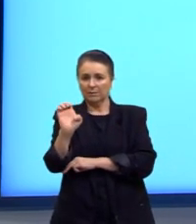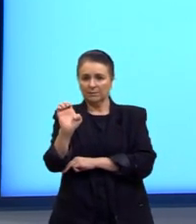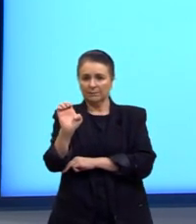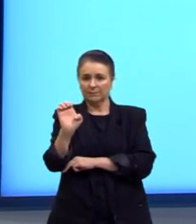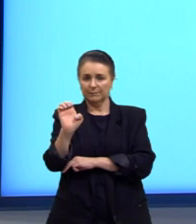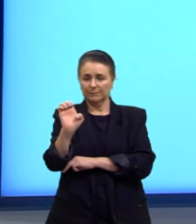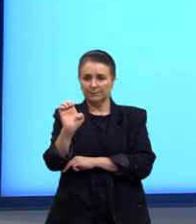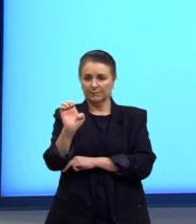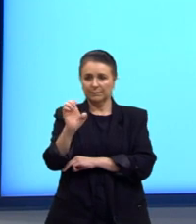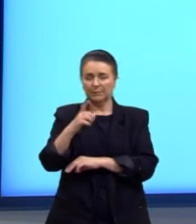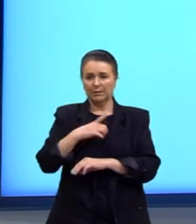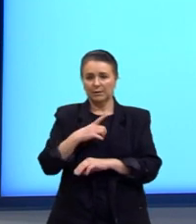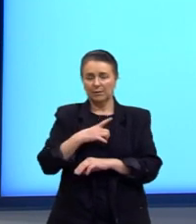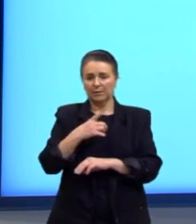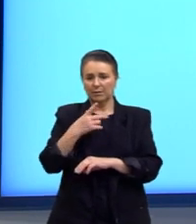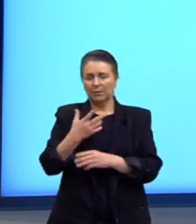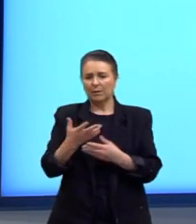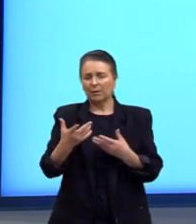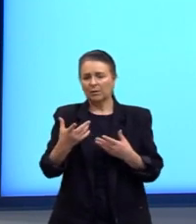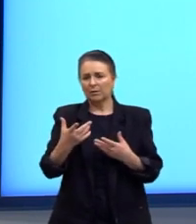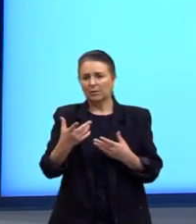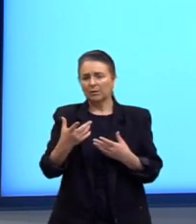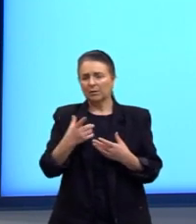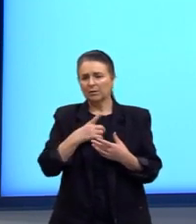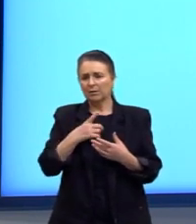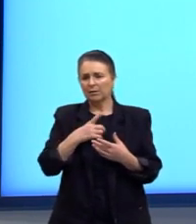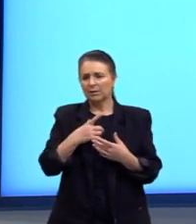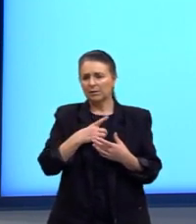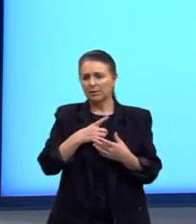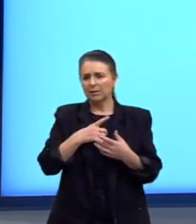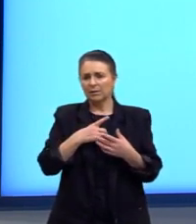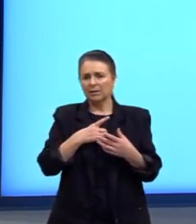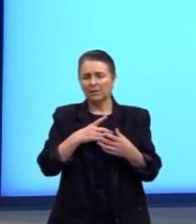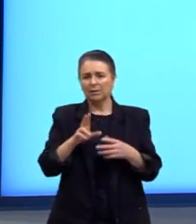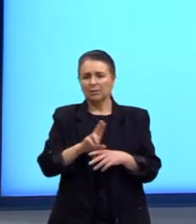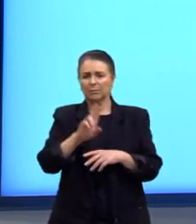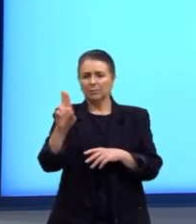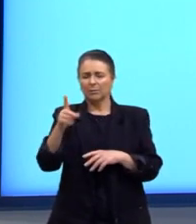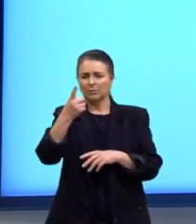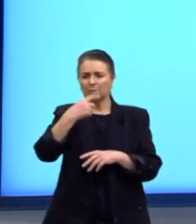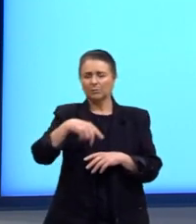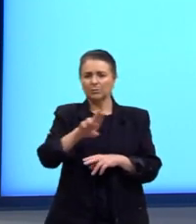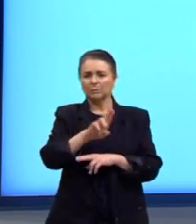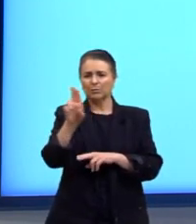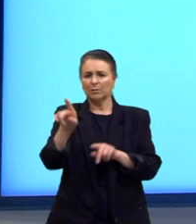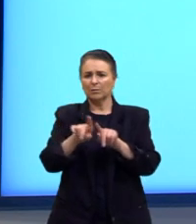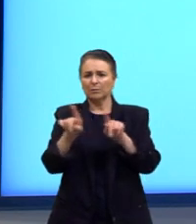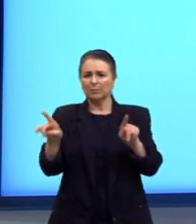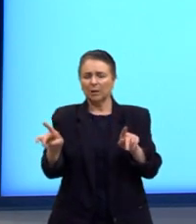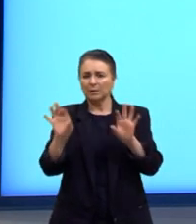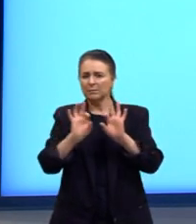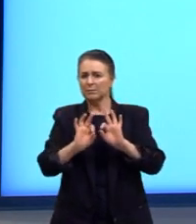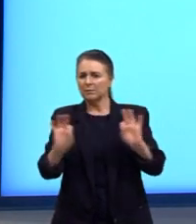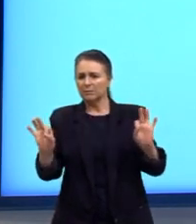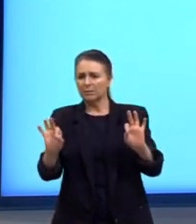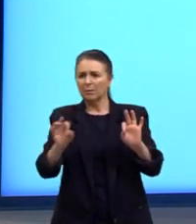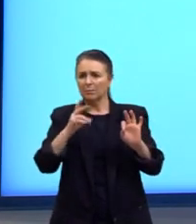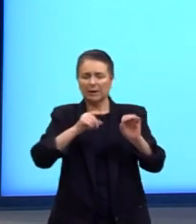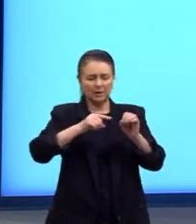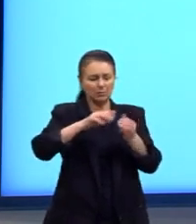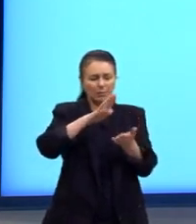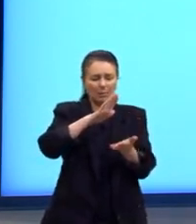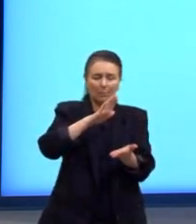gente ver. Realmente daria, né, para chamar de outros nomes, enfim, mais comuns, parece uma mola,